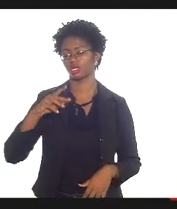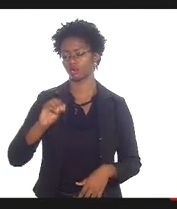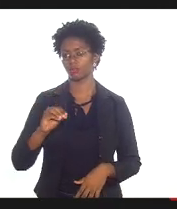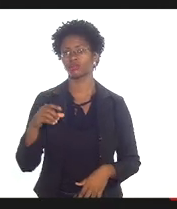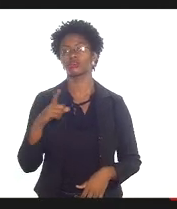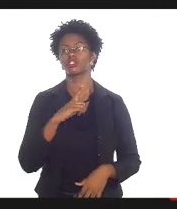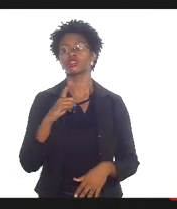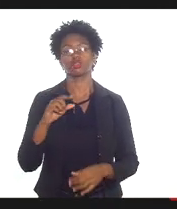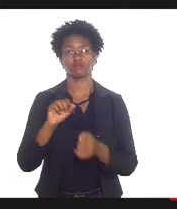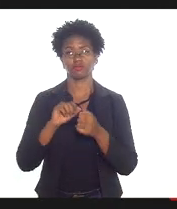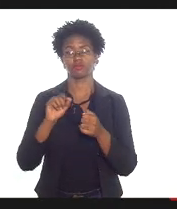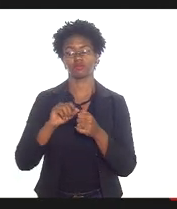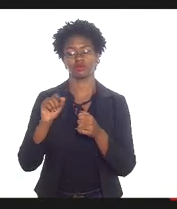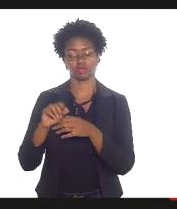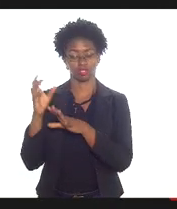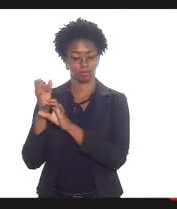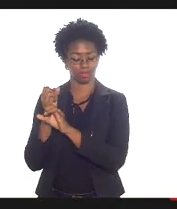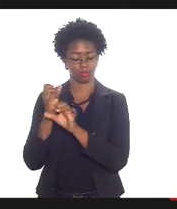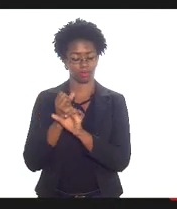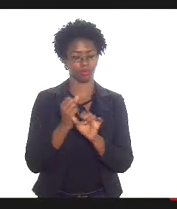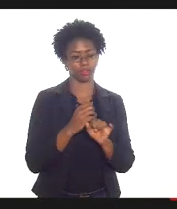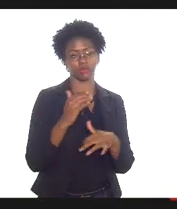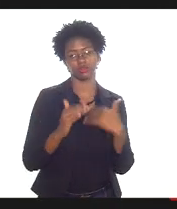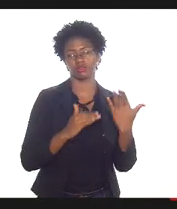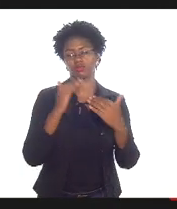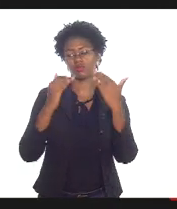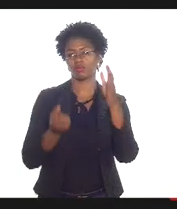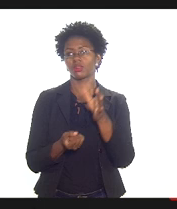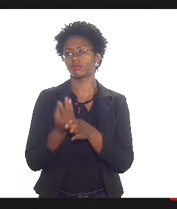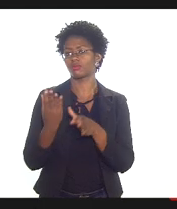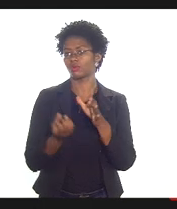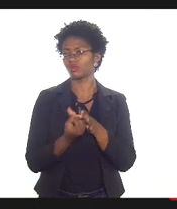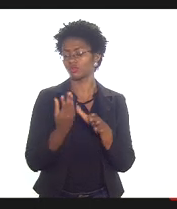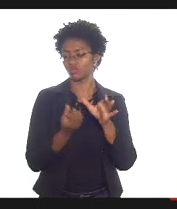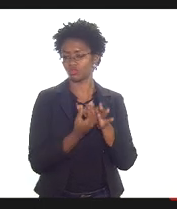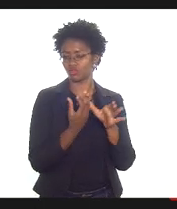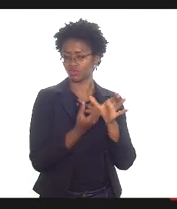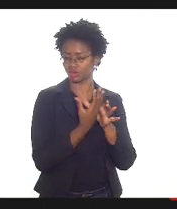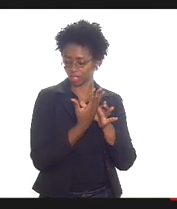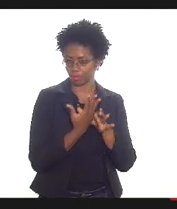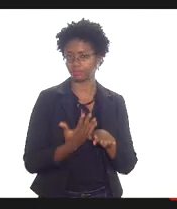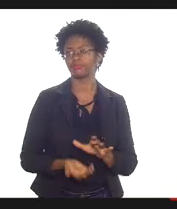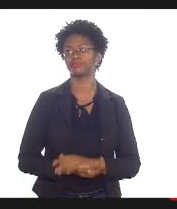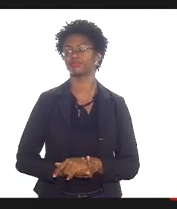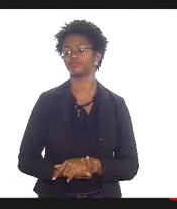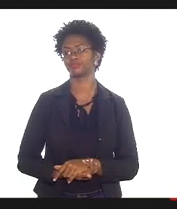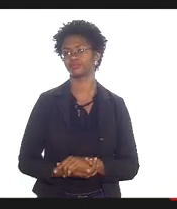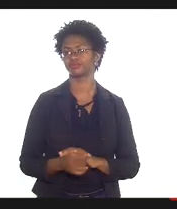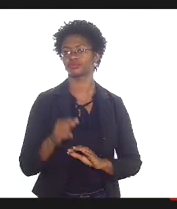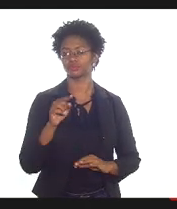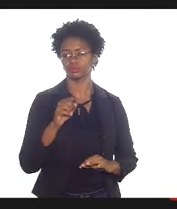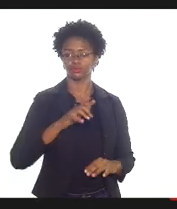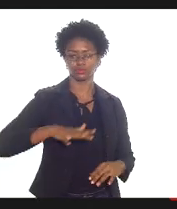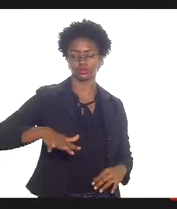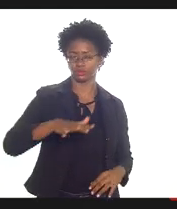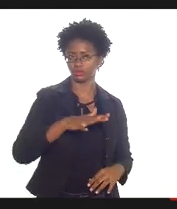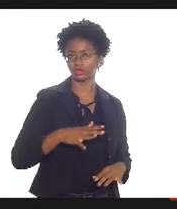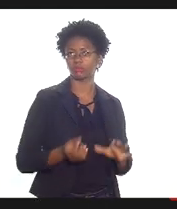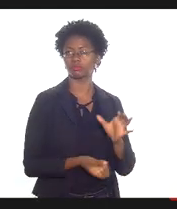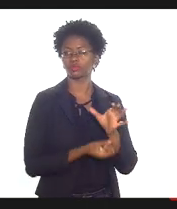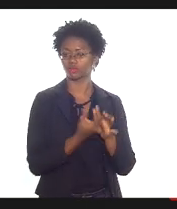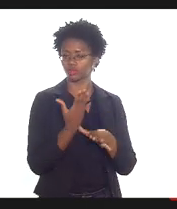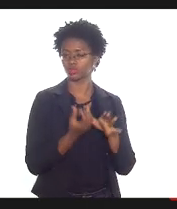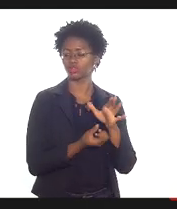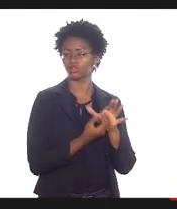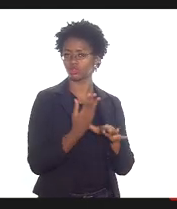das despesas de desenvolvimento da produção, esse campo começa a produzir E há